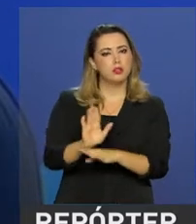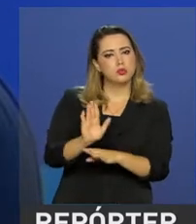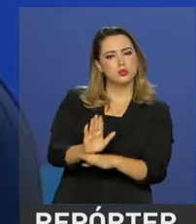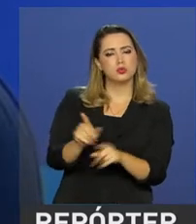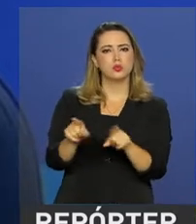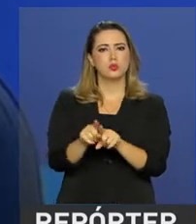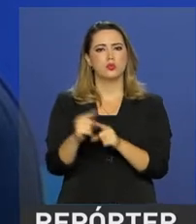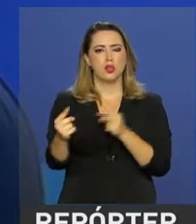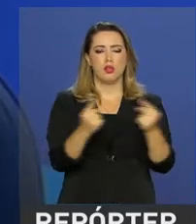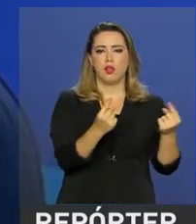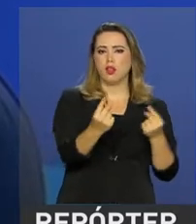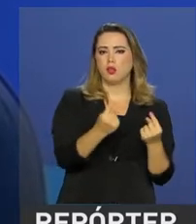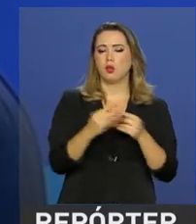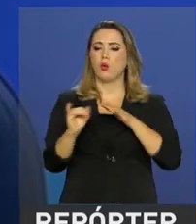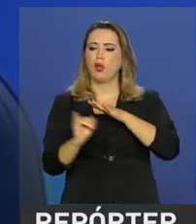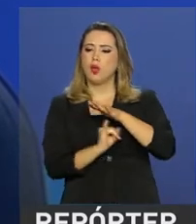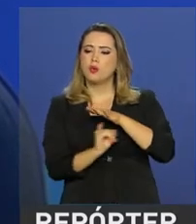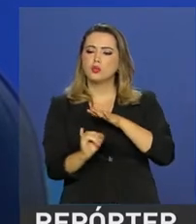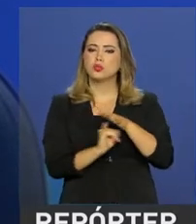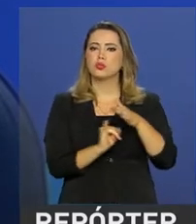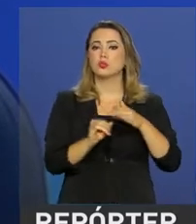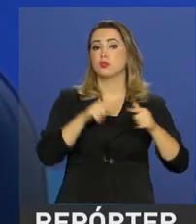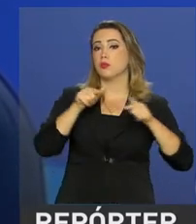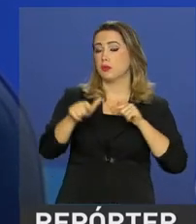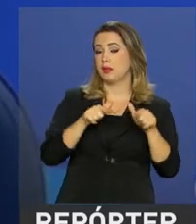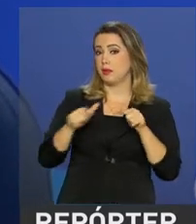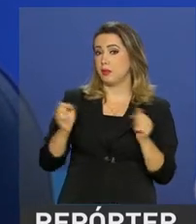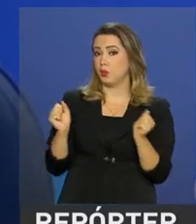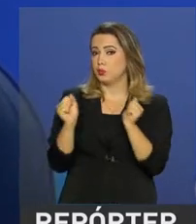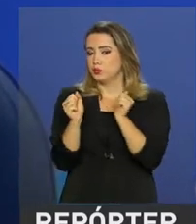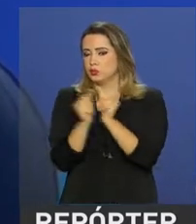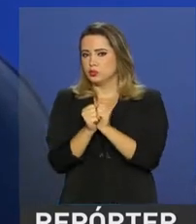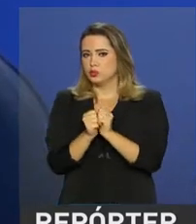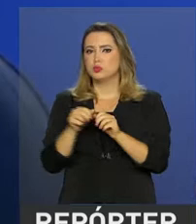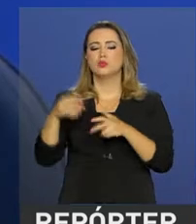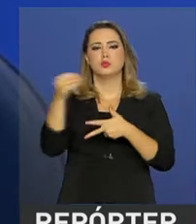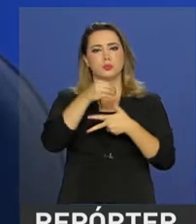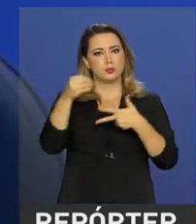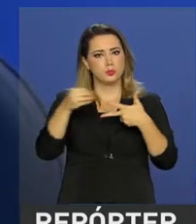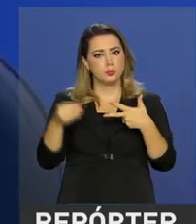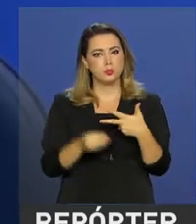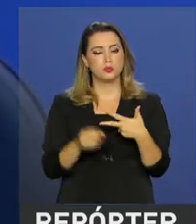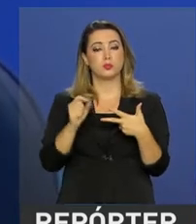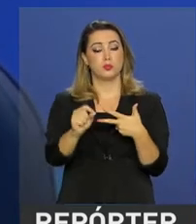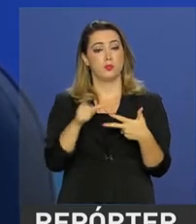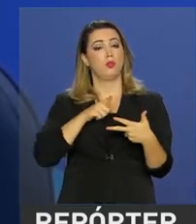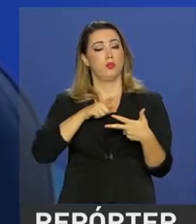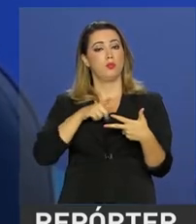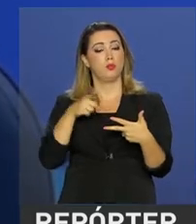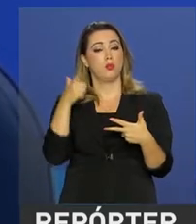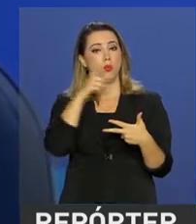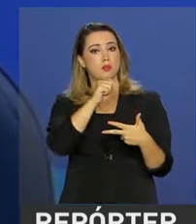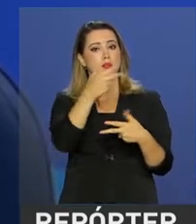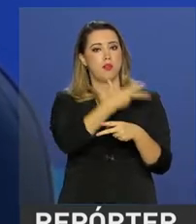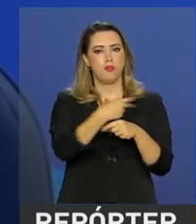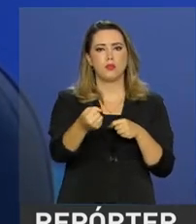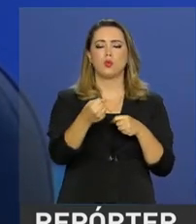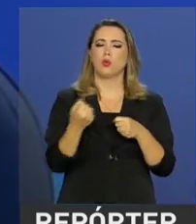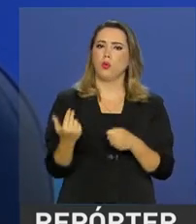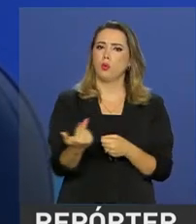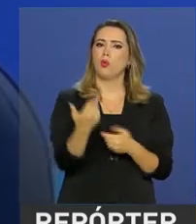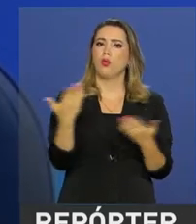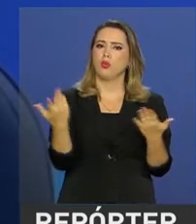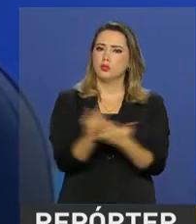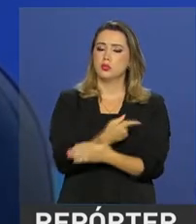colaborador e cada instituição que atua para que o Enem tenha o sucesso que teve neste ano de